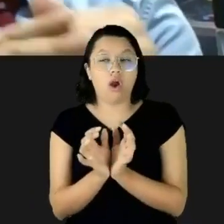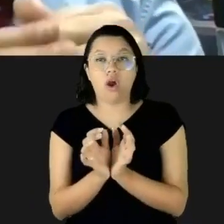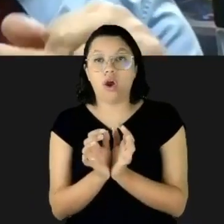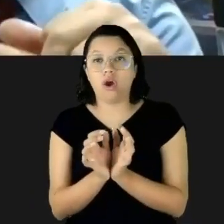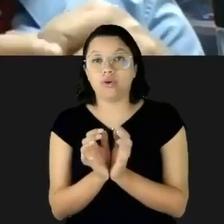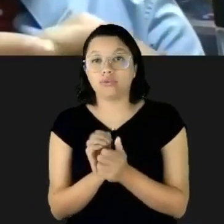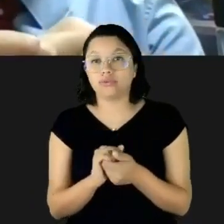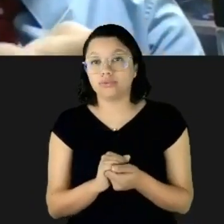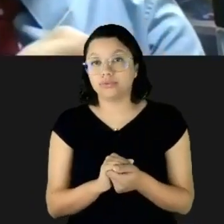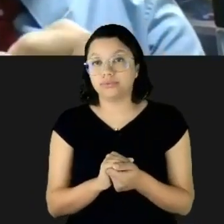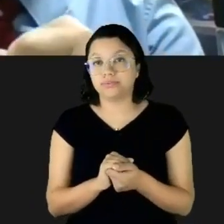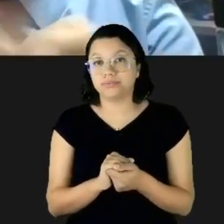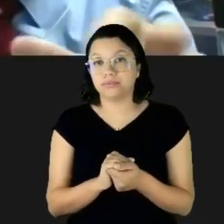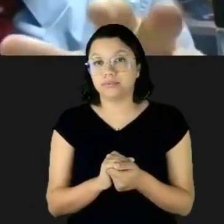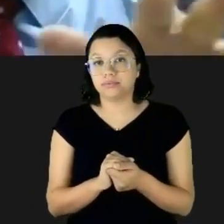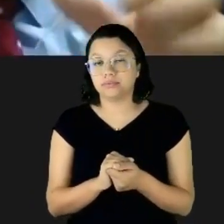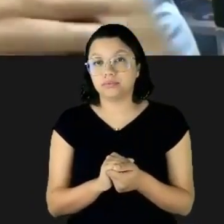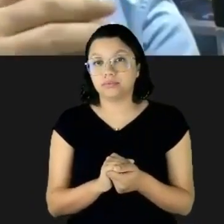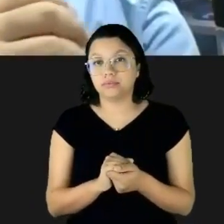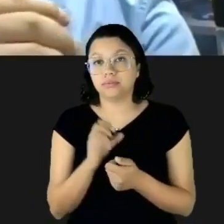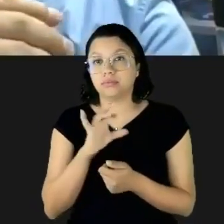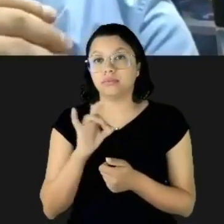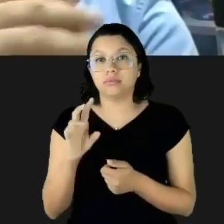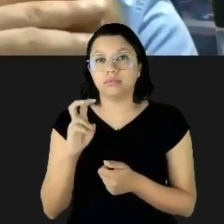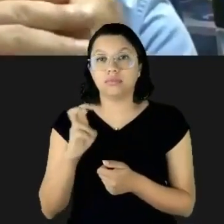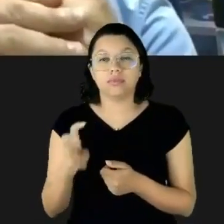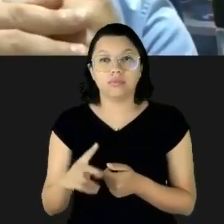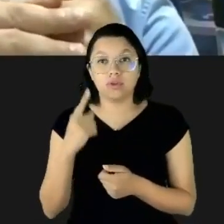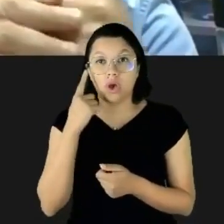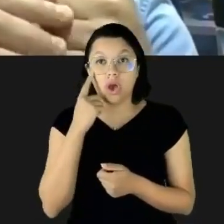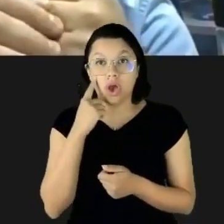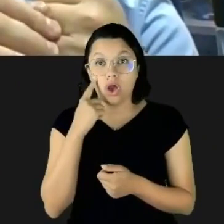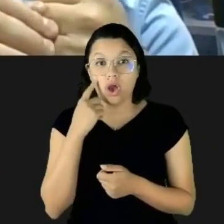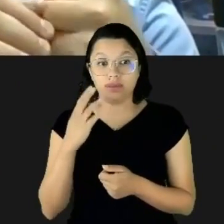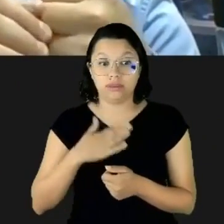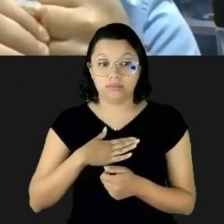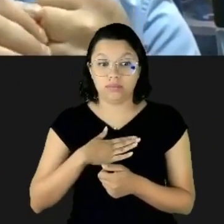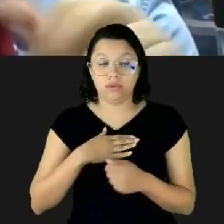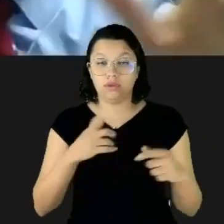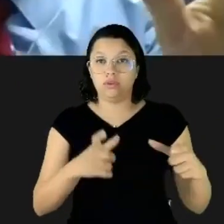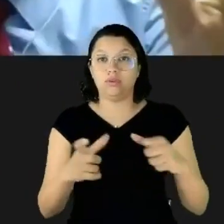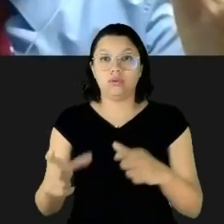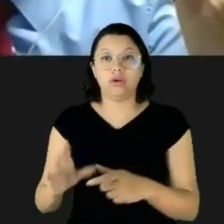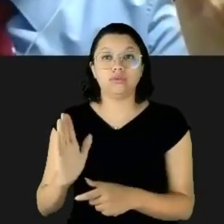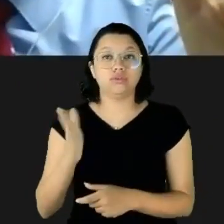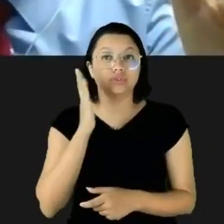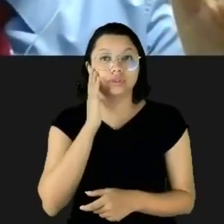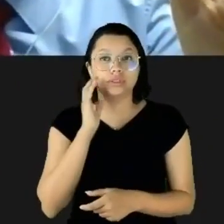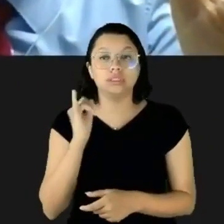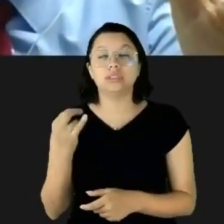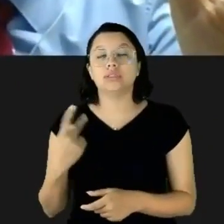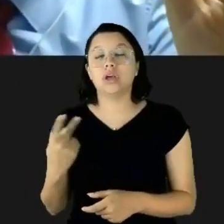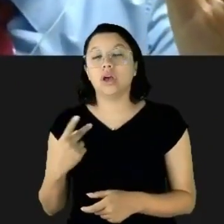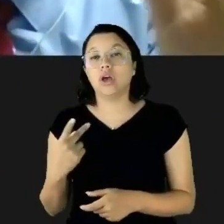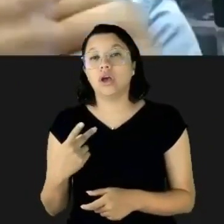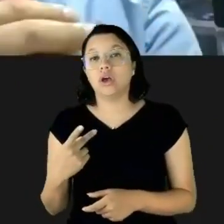Os agrupadores, cada vez que eu olho ali para o agrupador na minha unidade, eu já sei se nós estamos